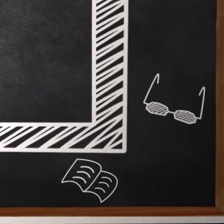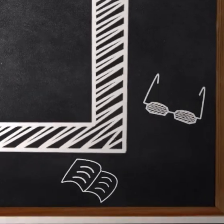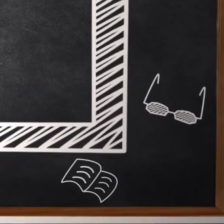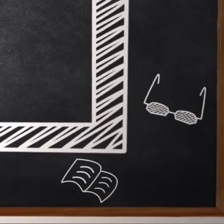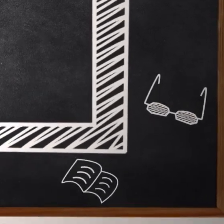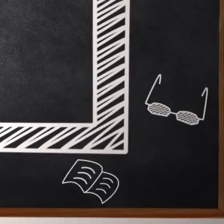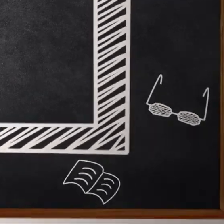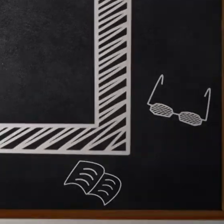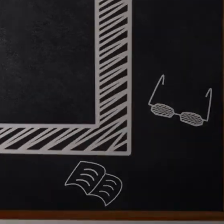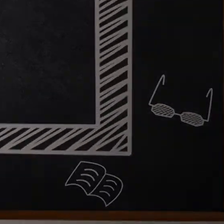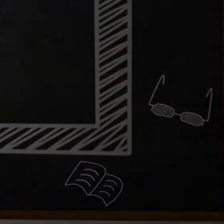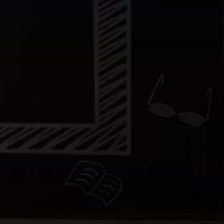Legenda Adriana